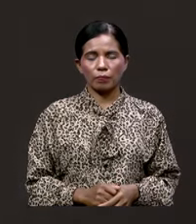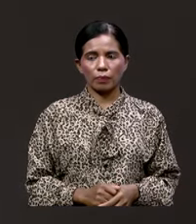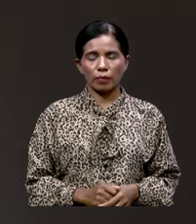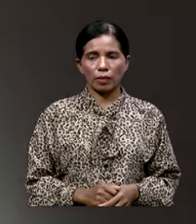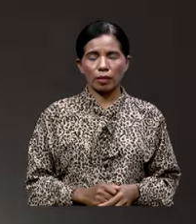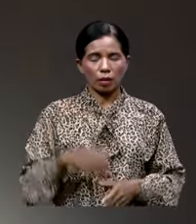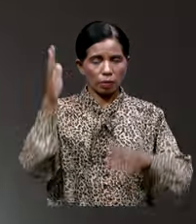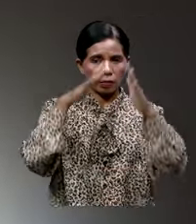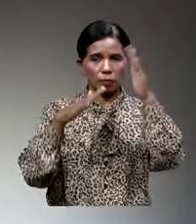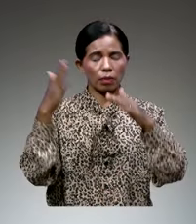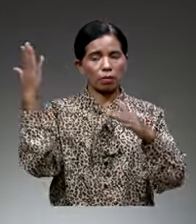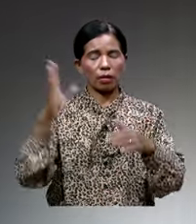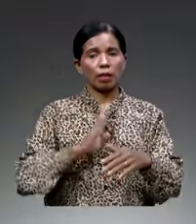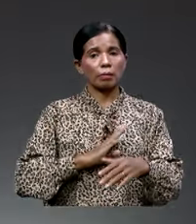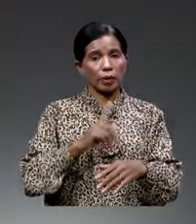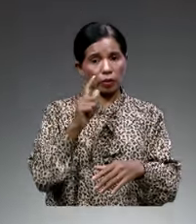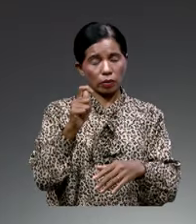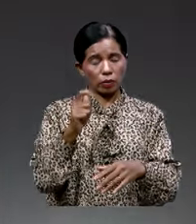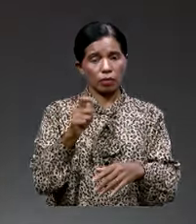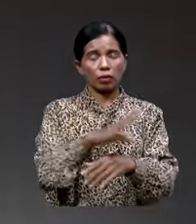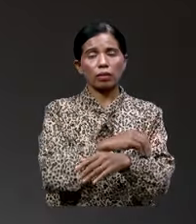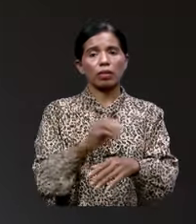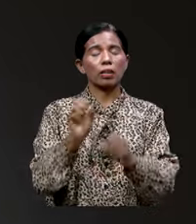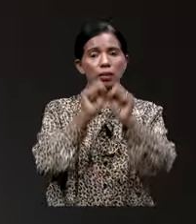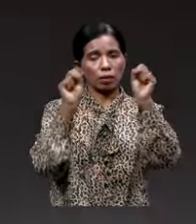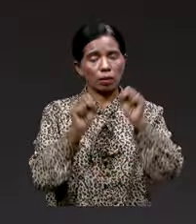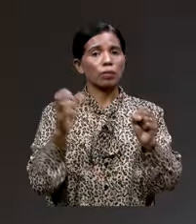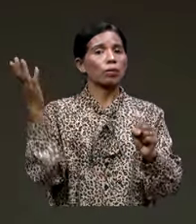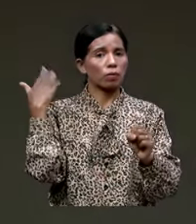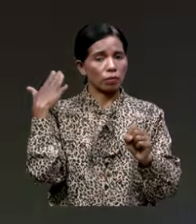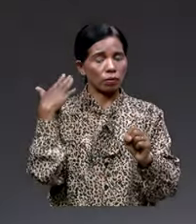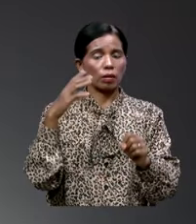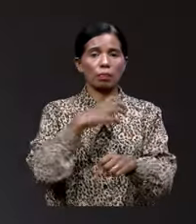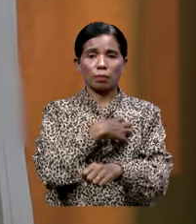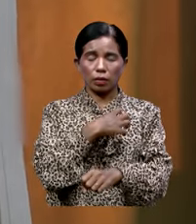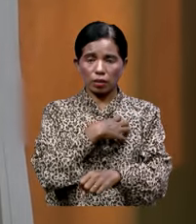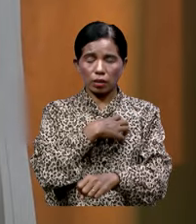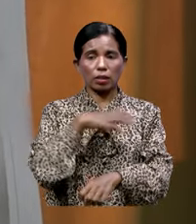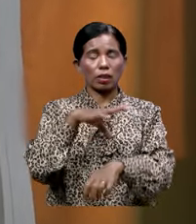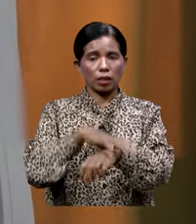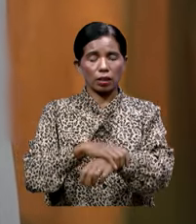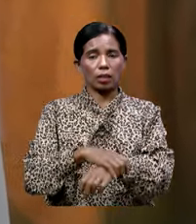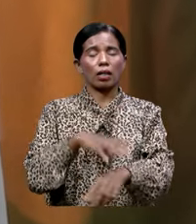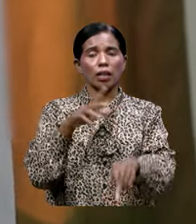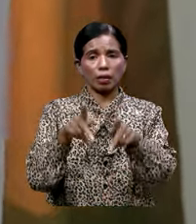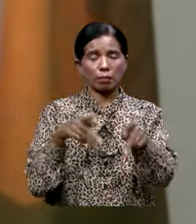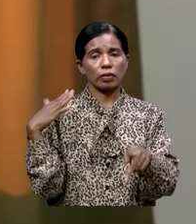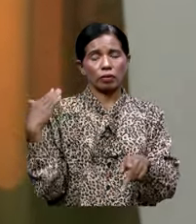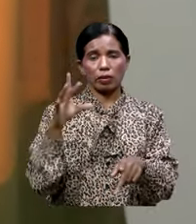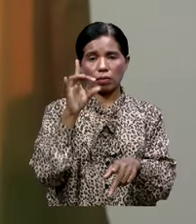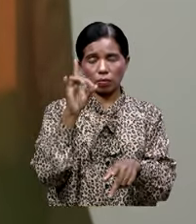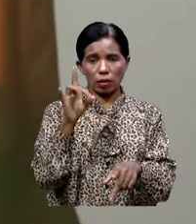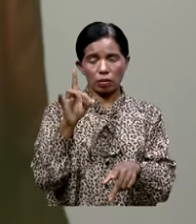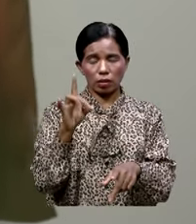Confronto e habitou Timor Suku Madohi, né? Acontece e sábado foi em né? No polícia esquadra Dom Alessu assegurou na jovem em Nualo, bebe envolve